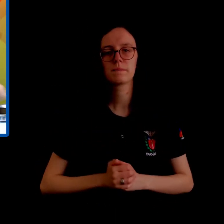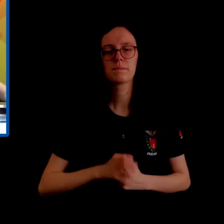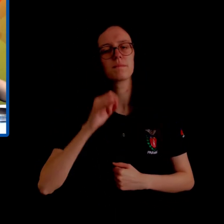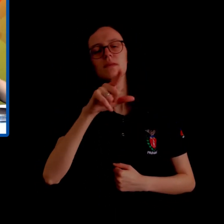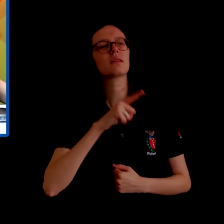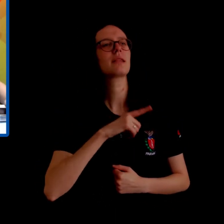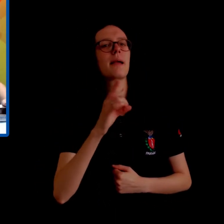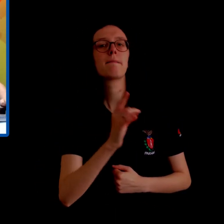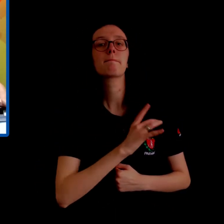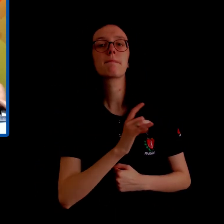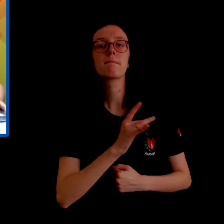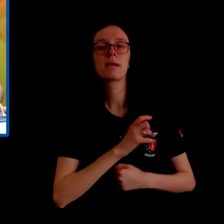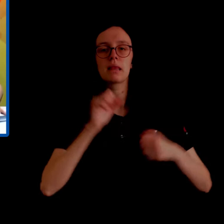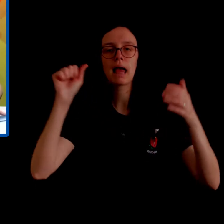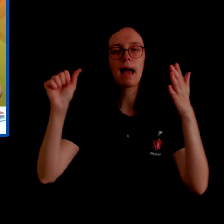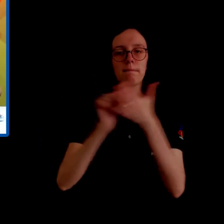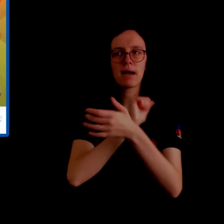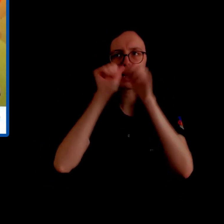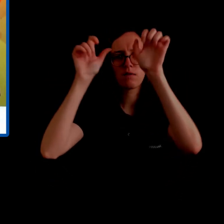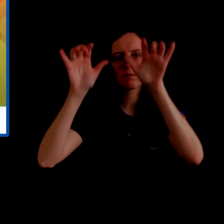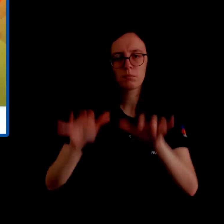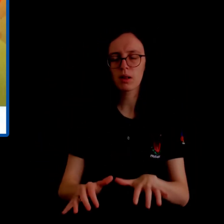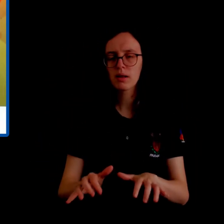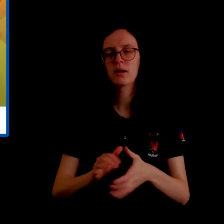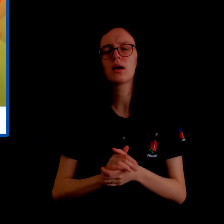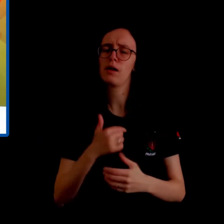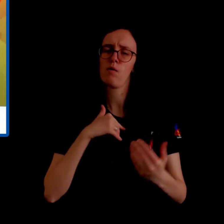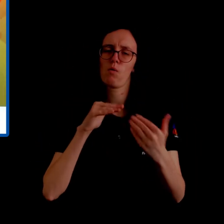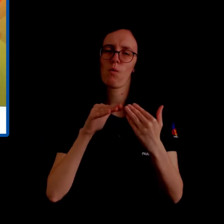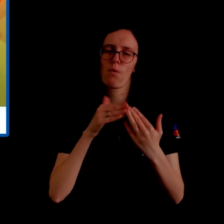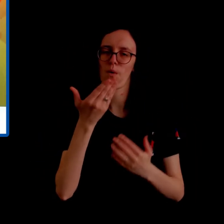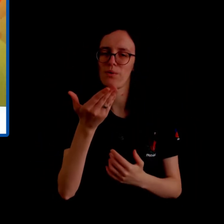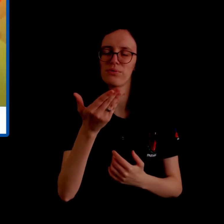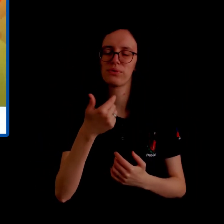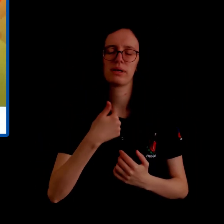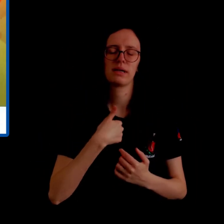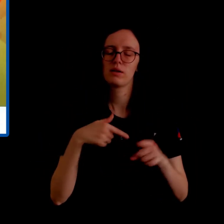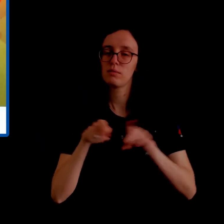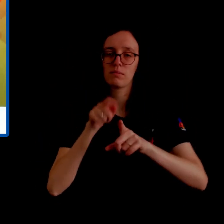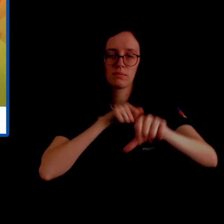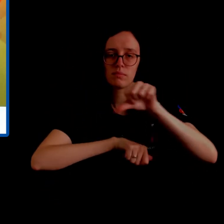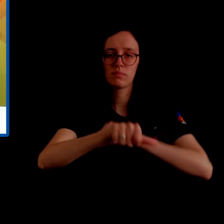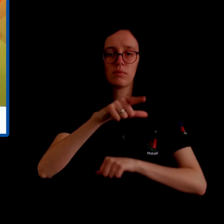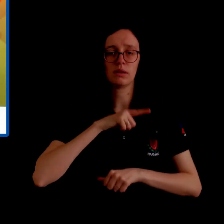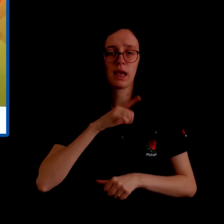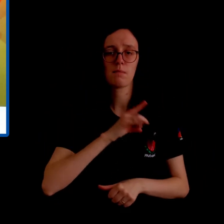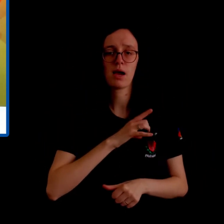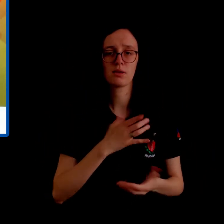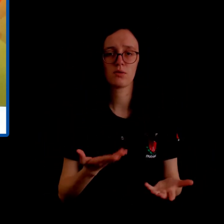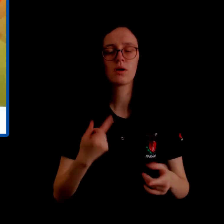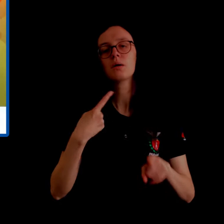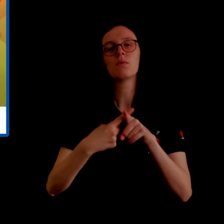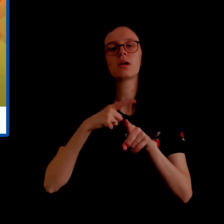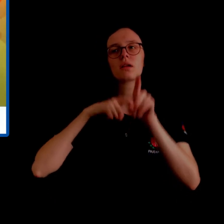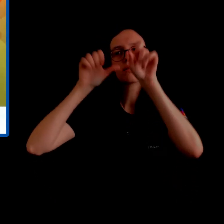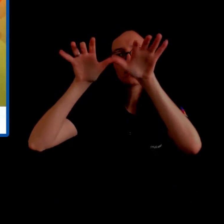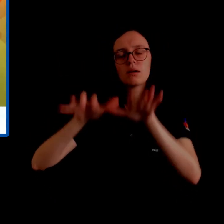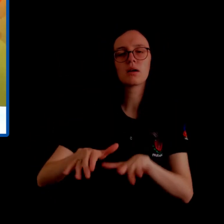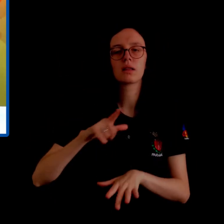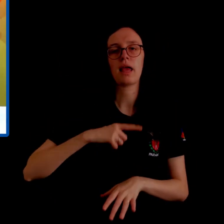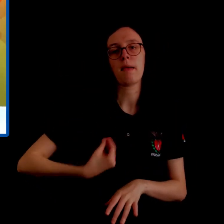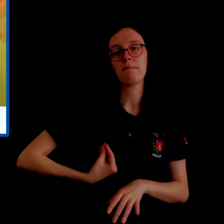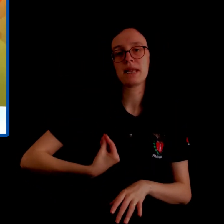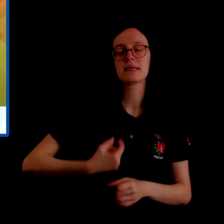de excluir um formulário, e eu concordo com vocês, eu no lugar de vocês teria medo, porque tem formulário que tem presença, tem formulário